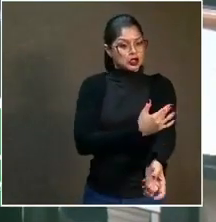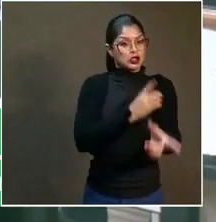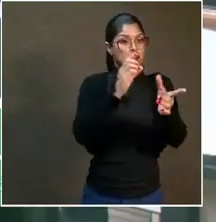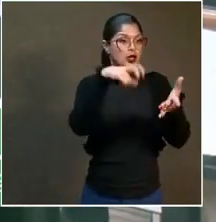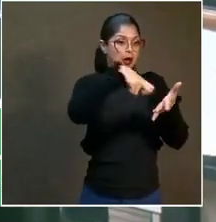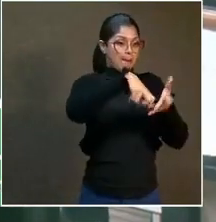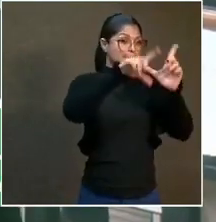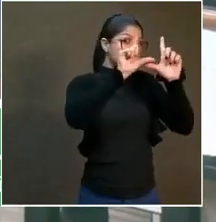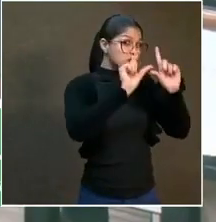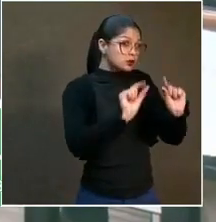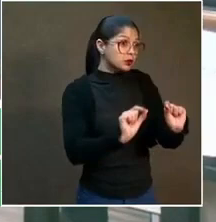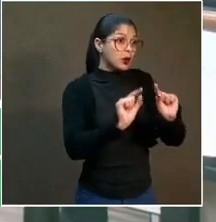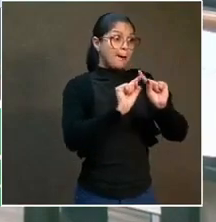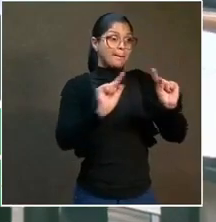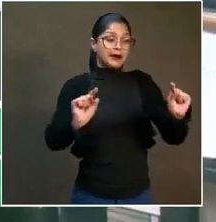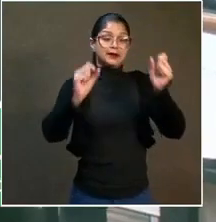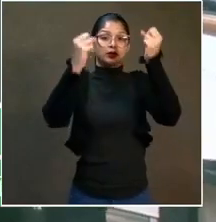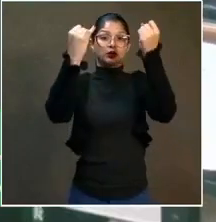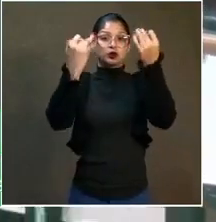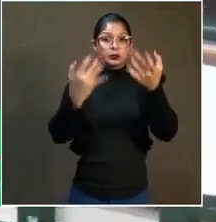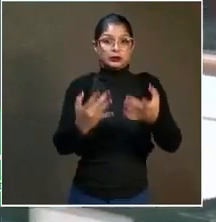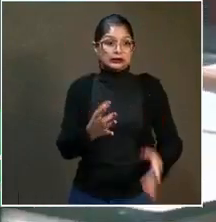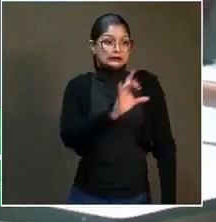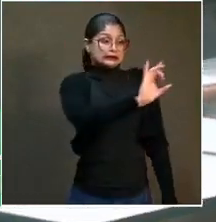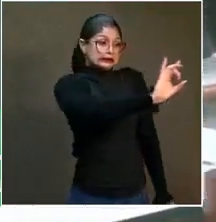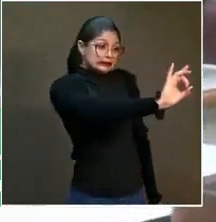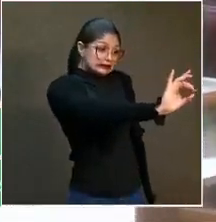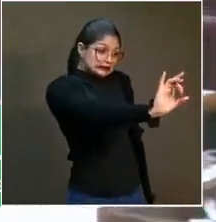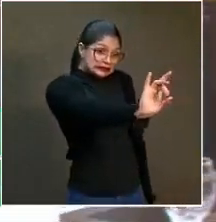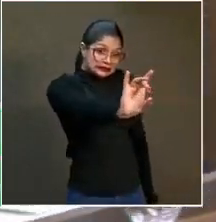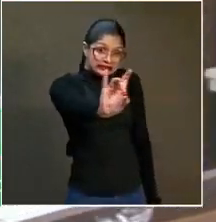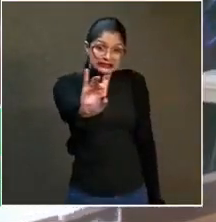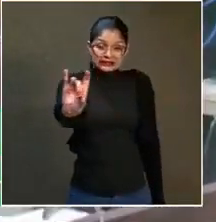isso. Eu estou falando que cada um de nós,